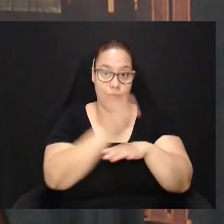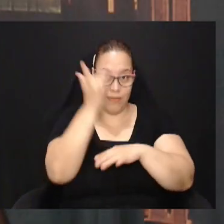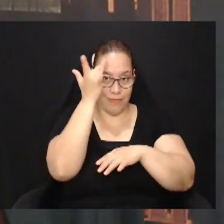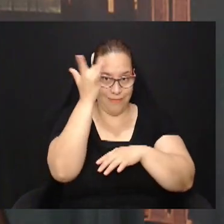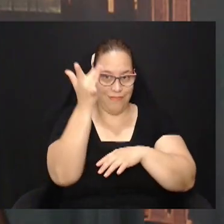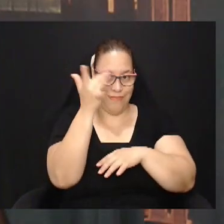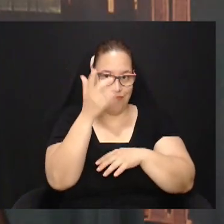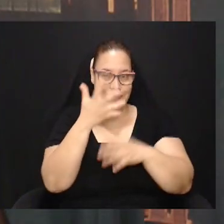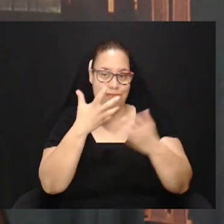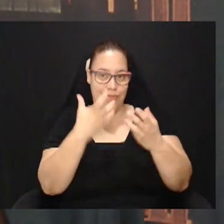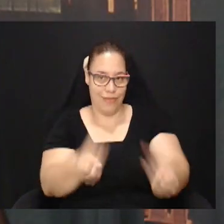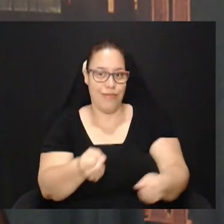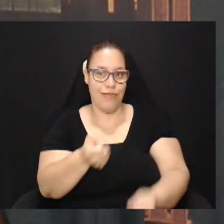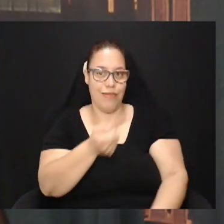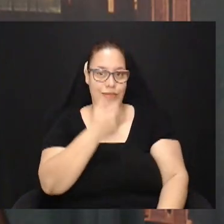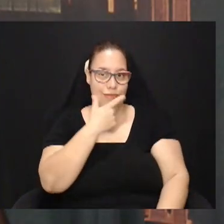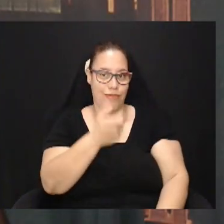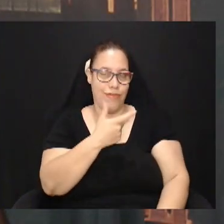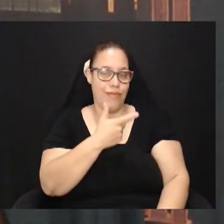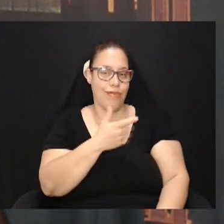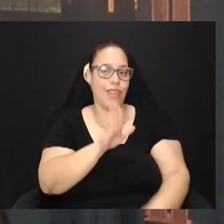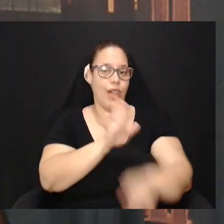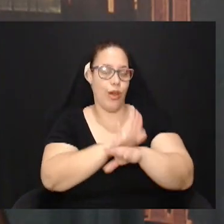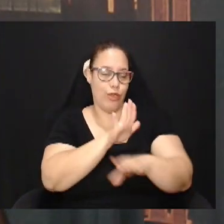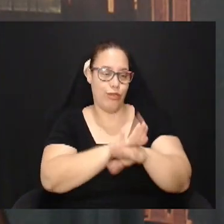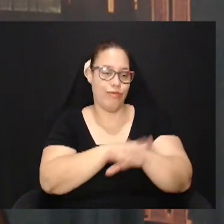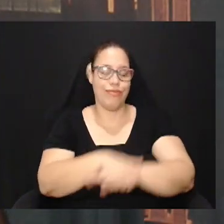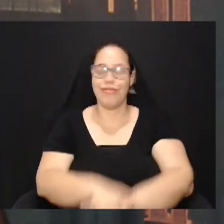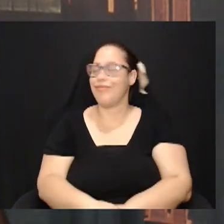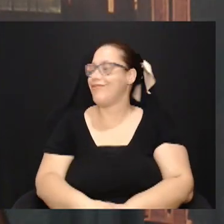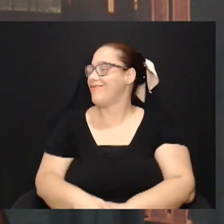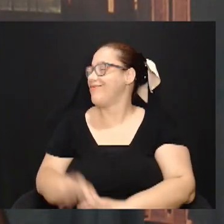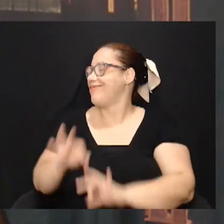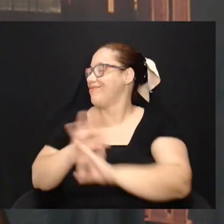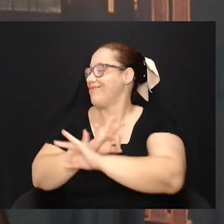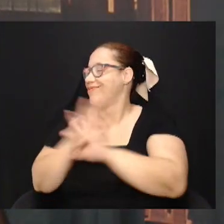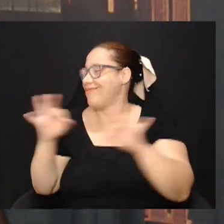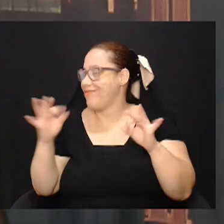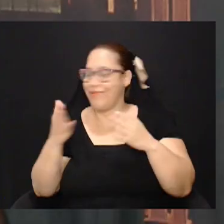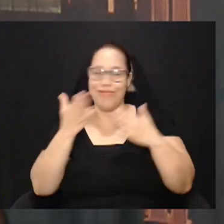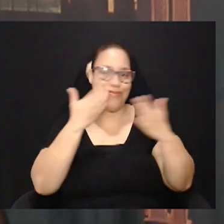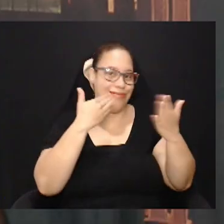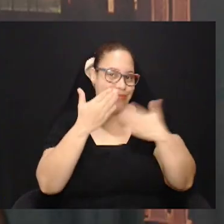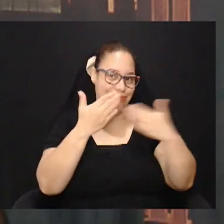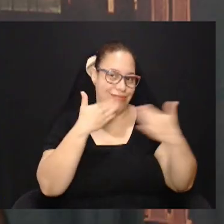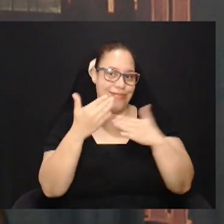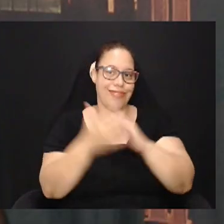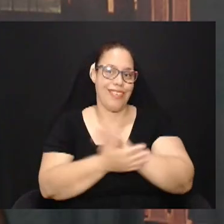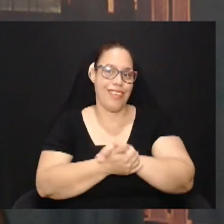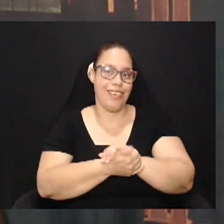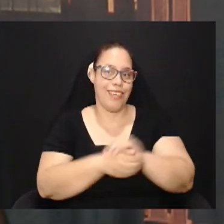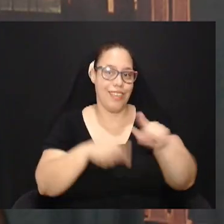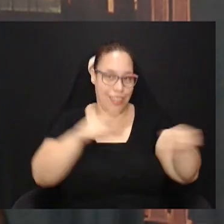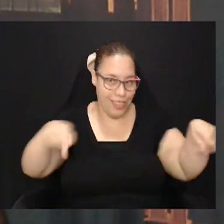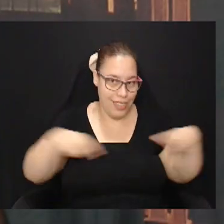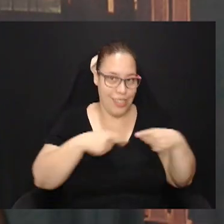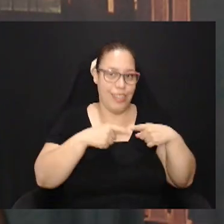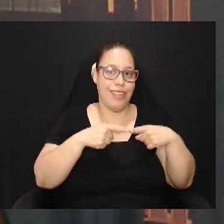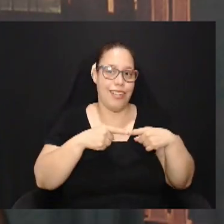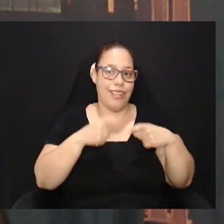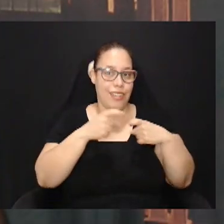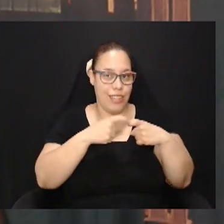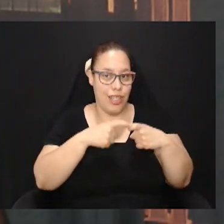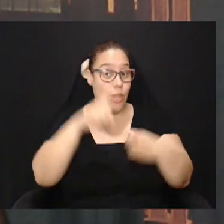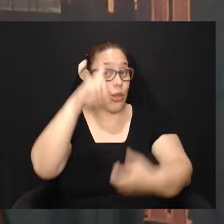ao tratamento, fica mais fácil para eu poder ajudar ele. Ai, que então, maravilha. Esse bate-papo aqui é um bate-papo do consultório também, é um bate-papo do dia a